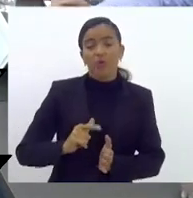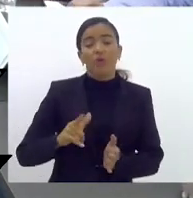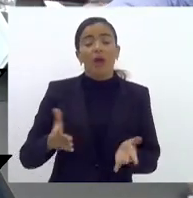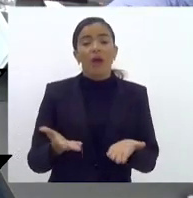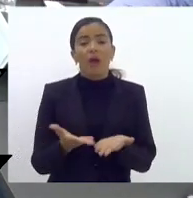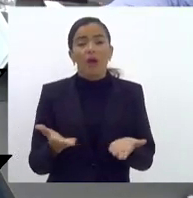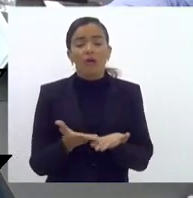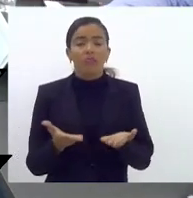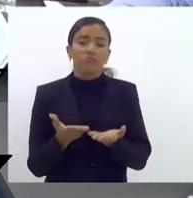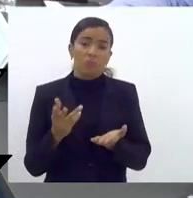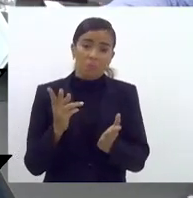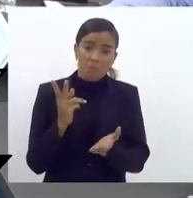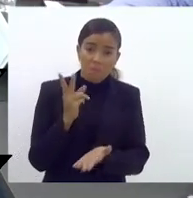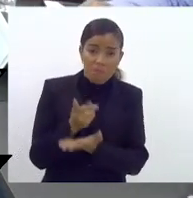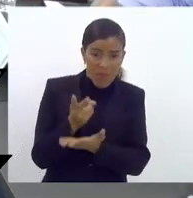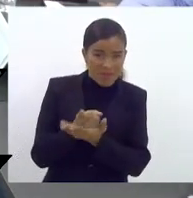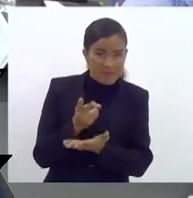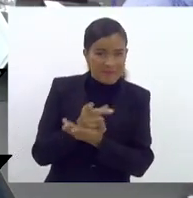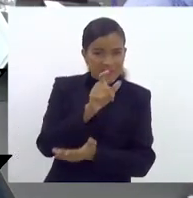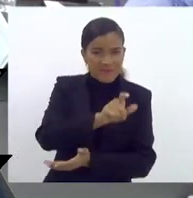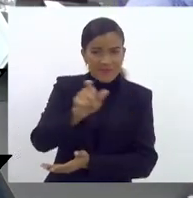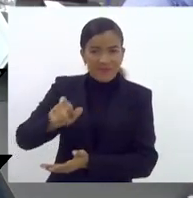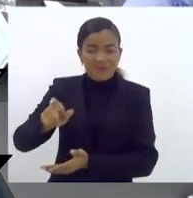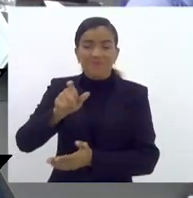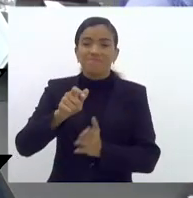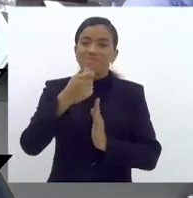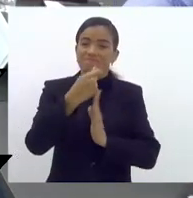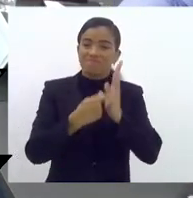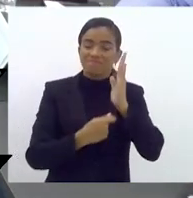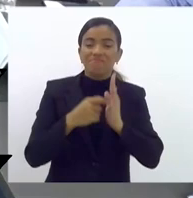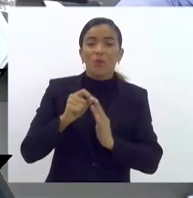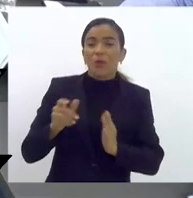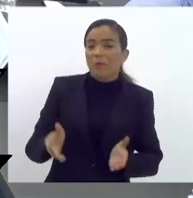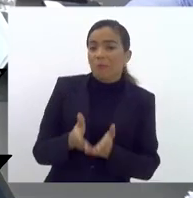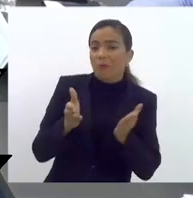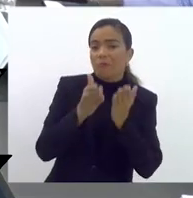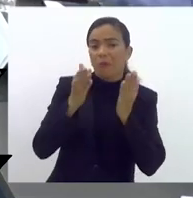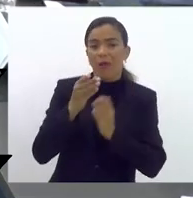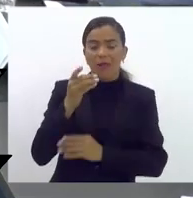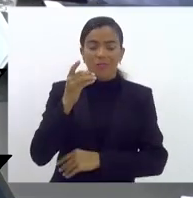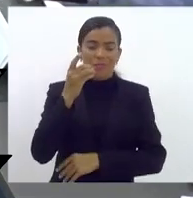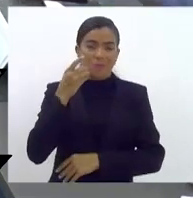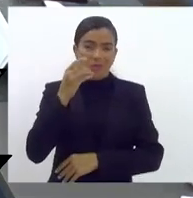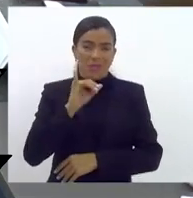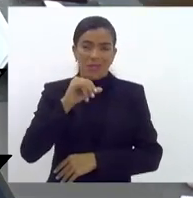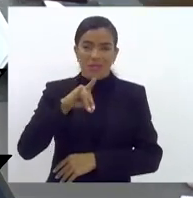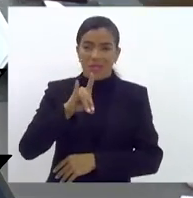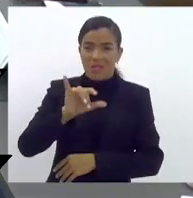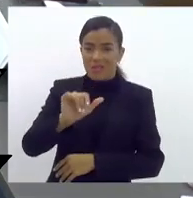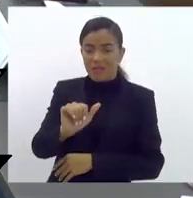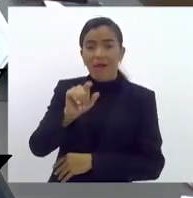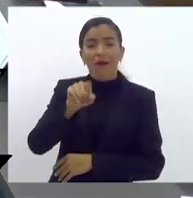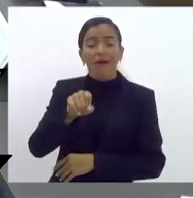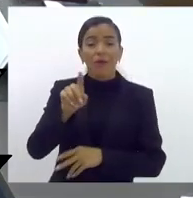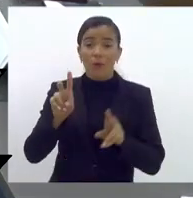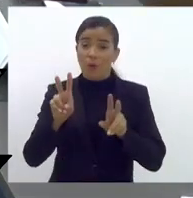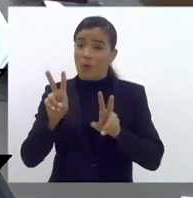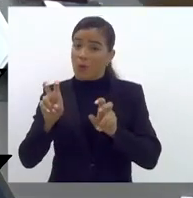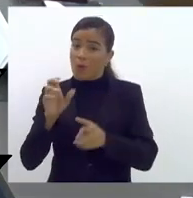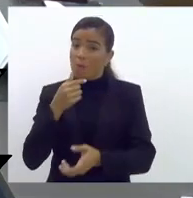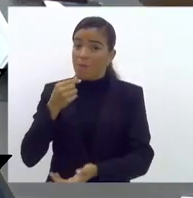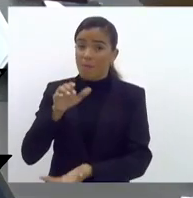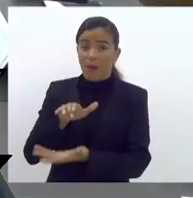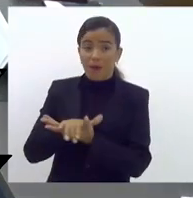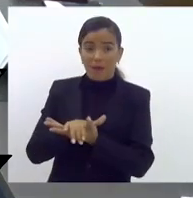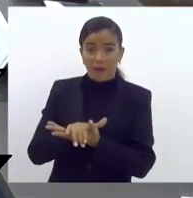os próprios autores só que o que motivou a deputada índia apresentar que já era uma pauta antiga é que o marido da deputada